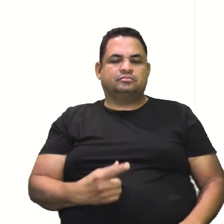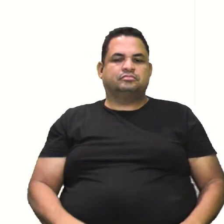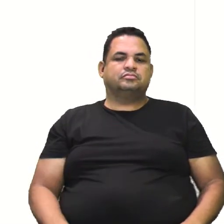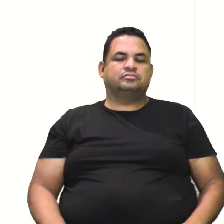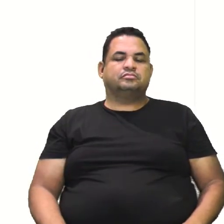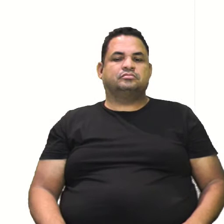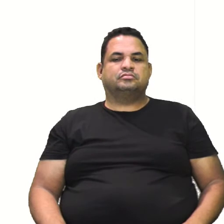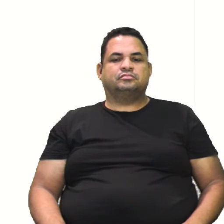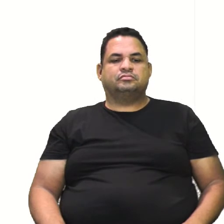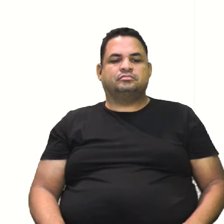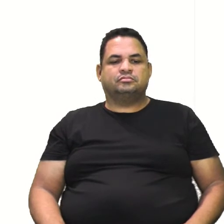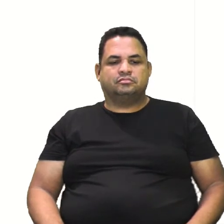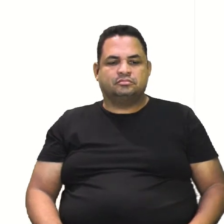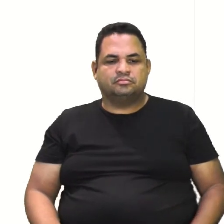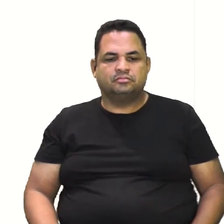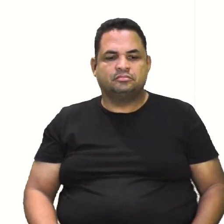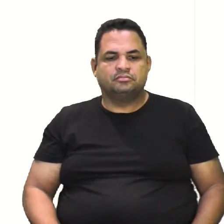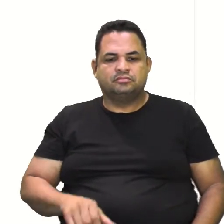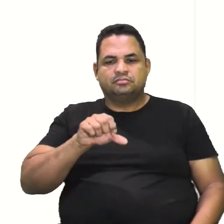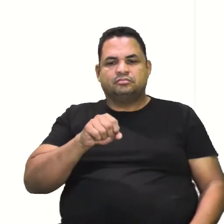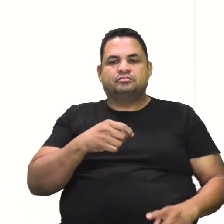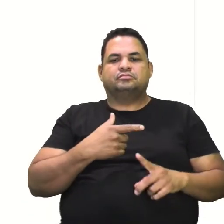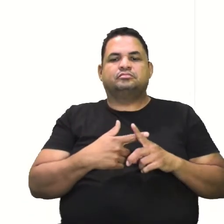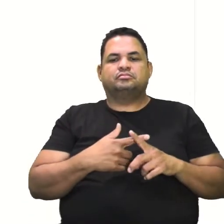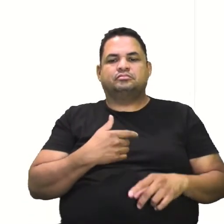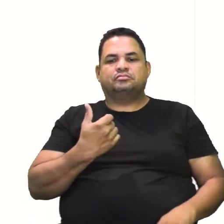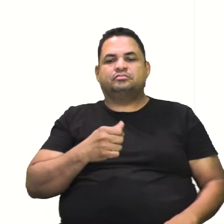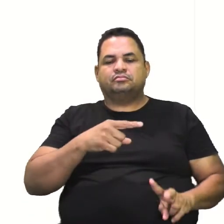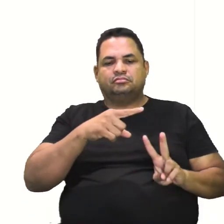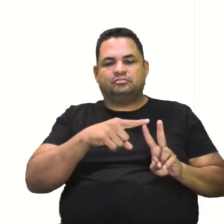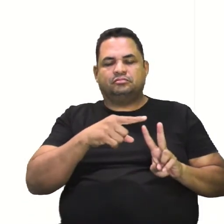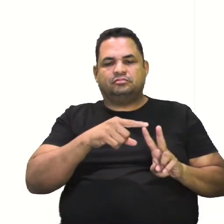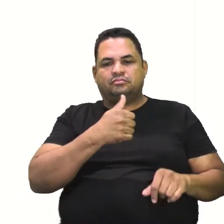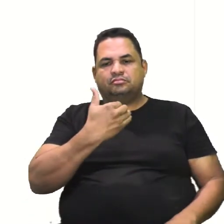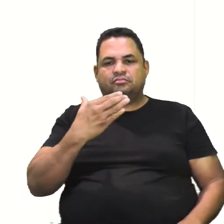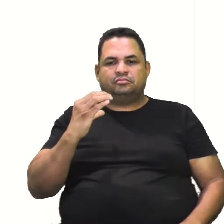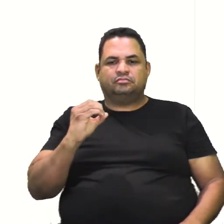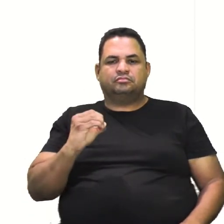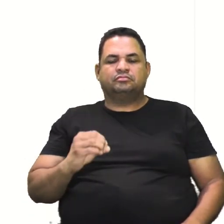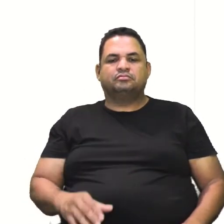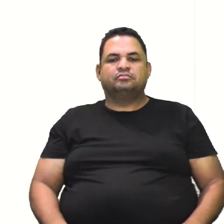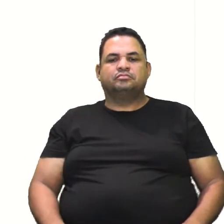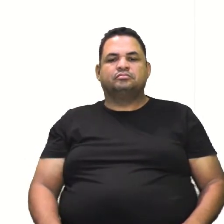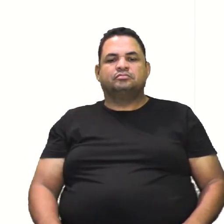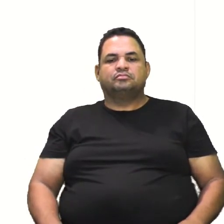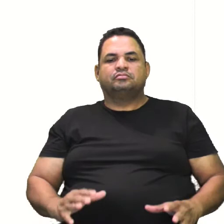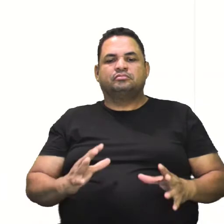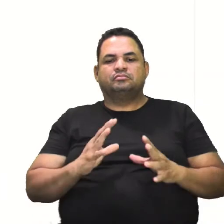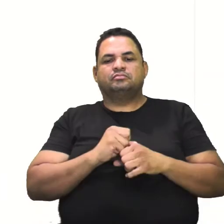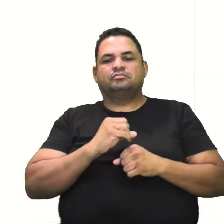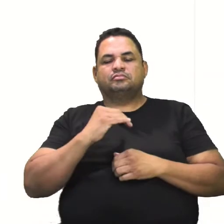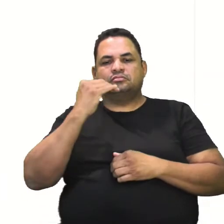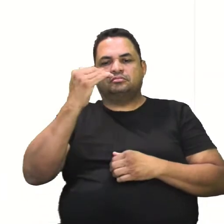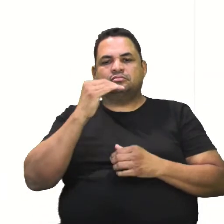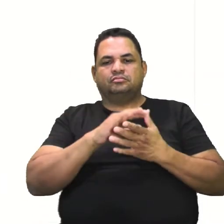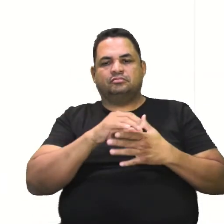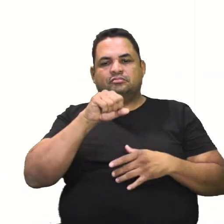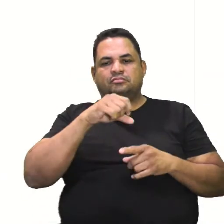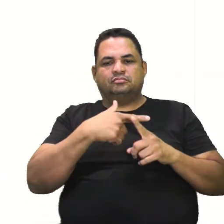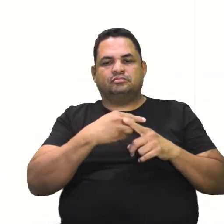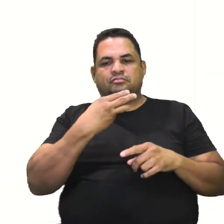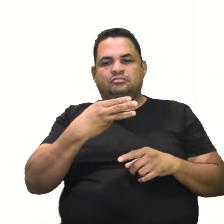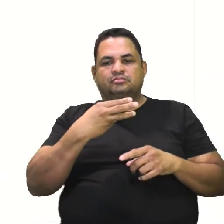quadrado, 1. 3 mais 9 mais 1, 10. 10. Raiz quadrada de 10. Vamos lá resolver lá em cima agora. 9